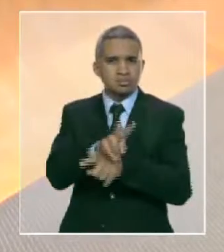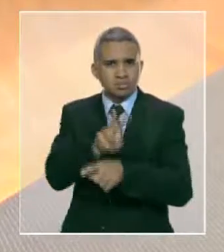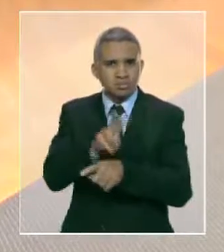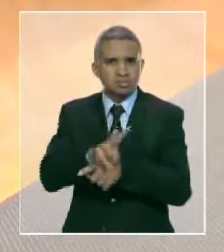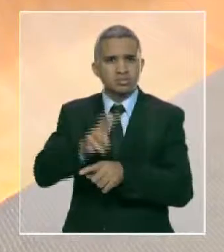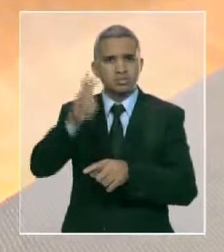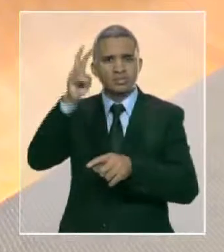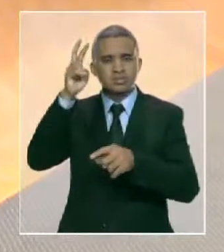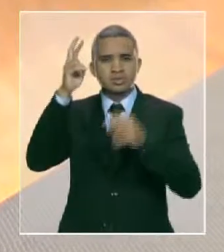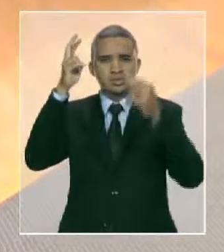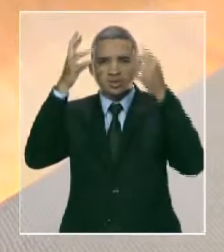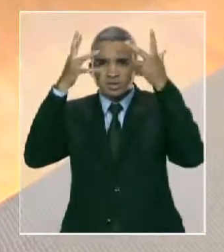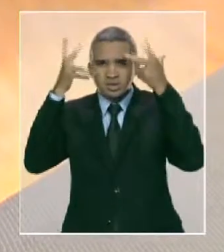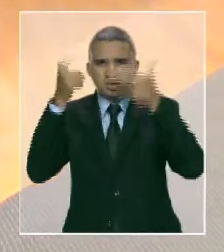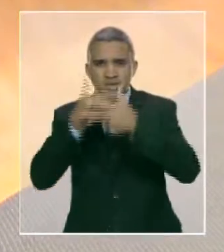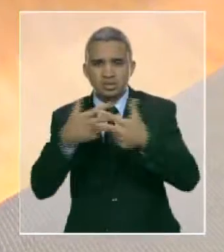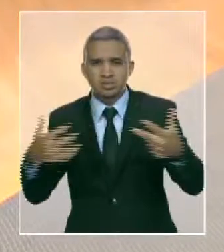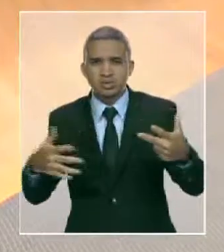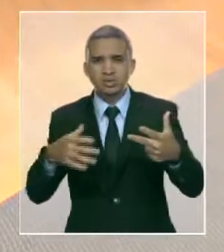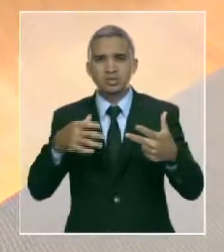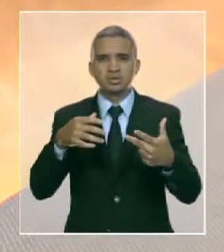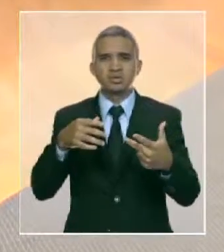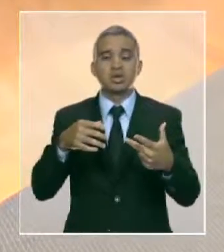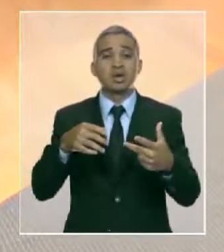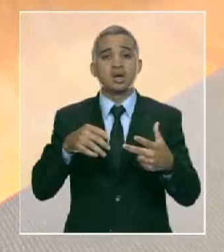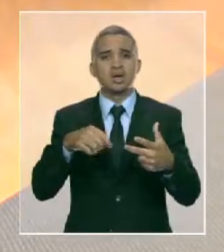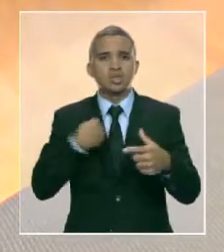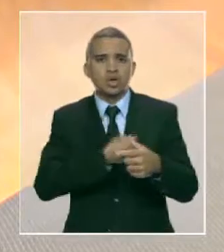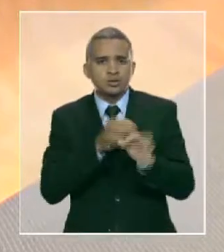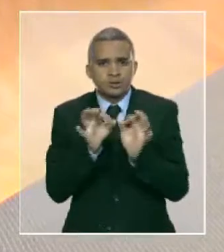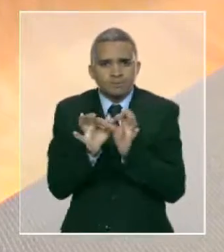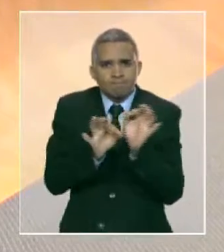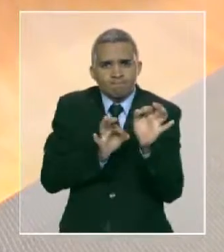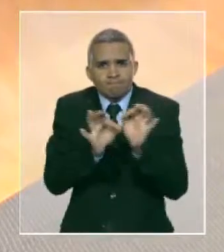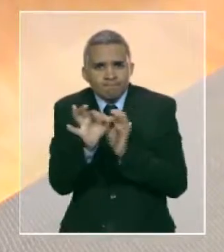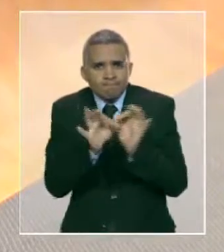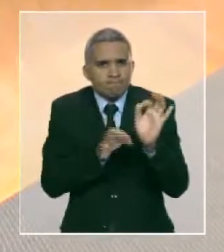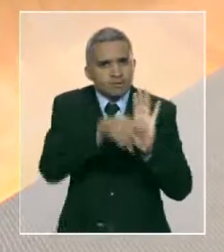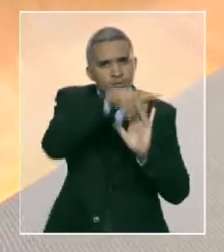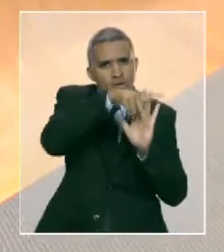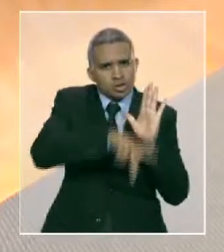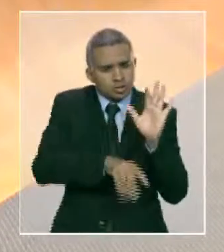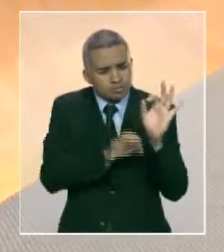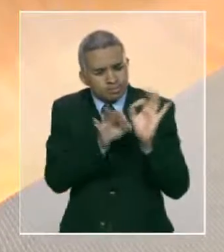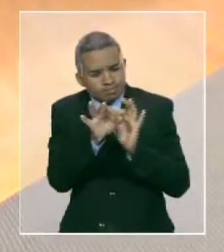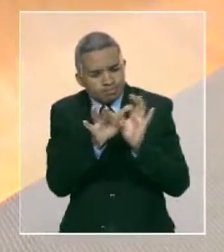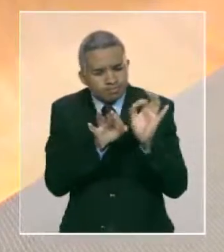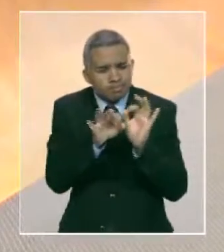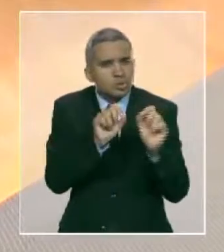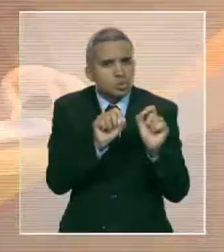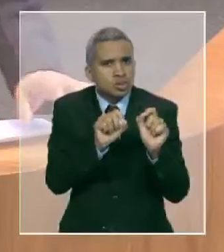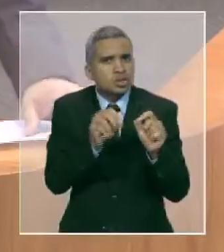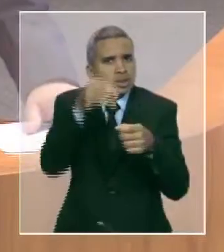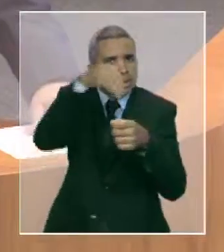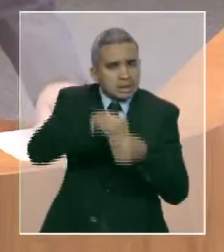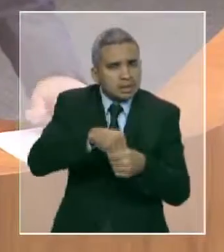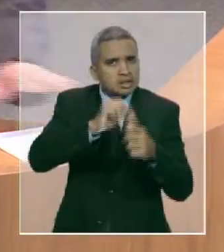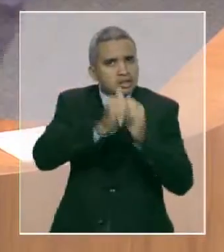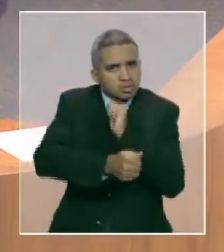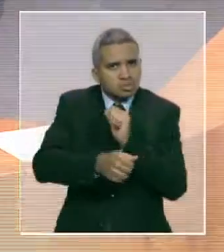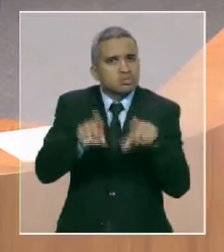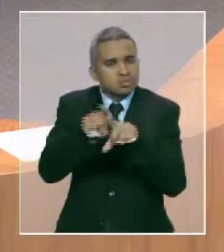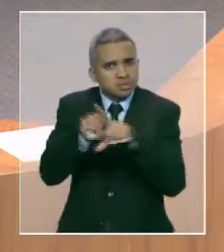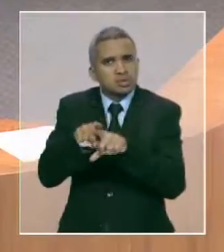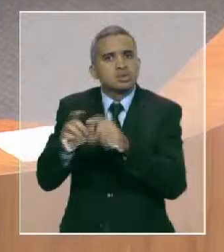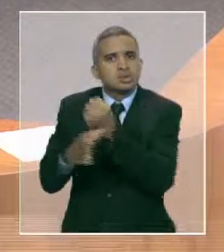quando a gente foi elaborar esse projeto, nós tomamos bastante cuidado para que também dentro do esporte de vaquejada fosse garantida